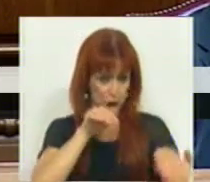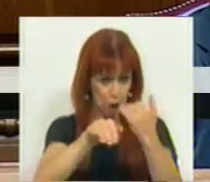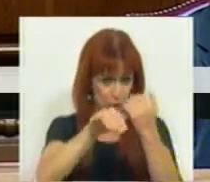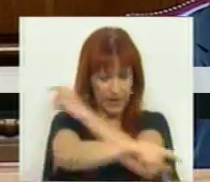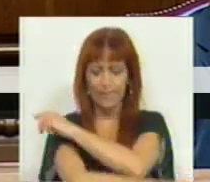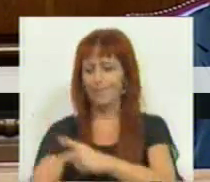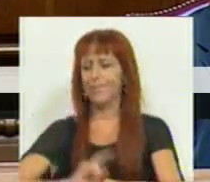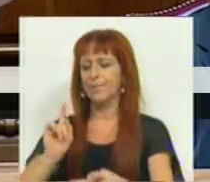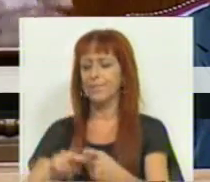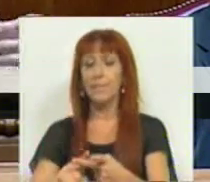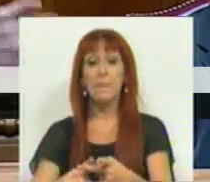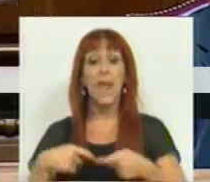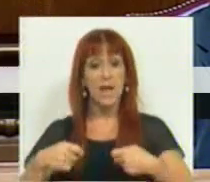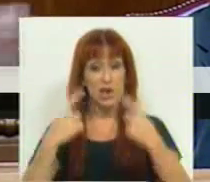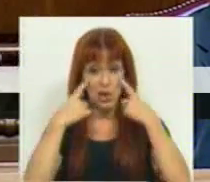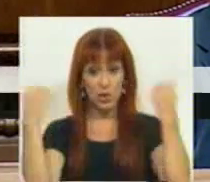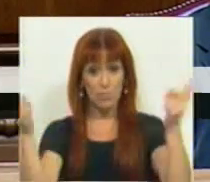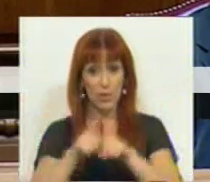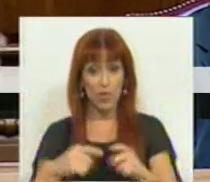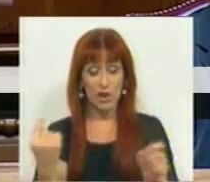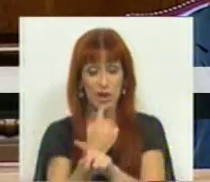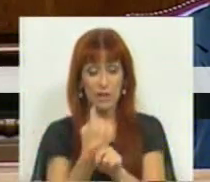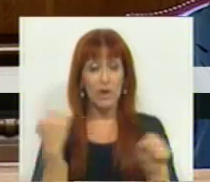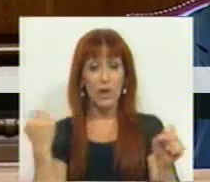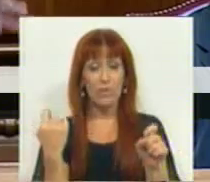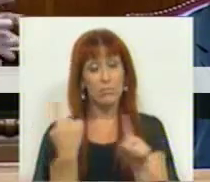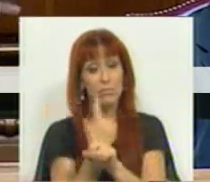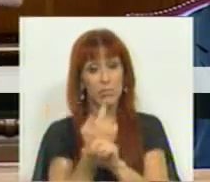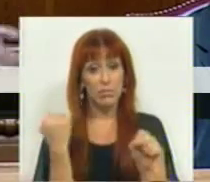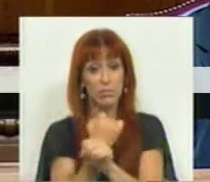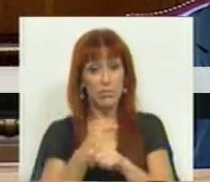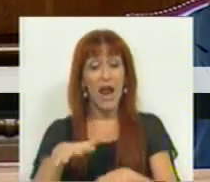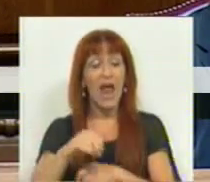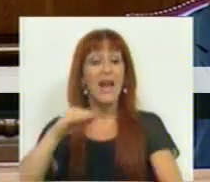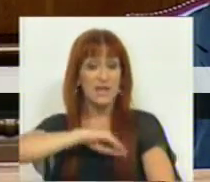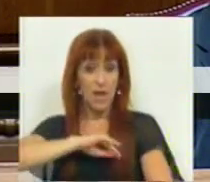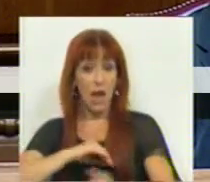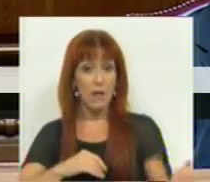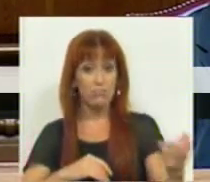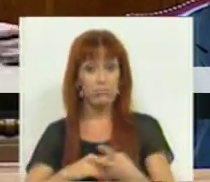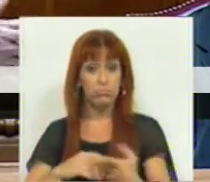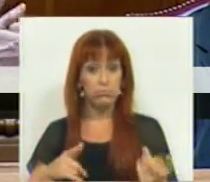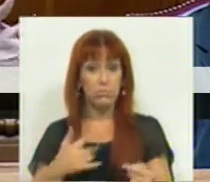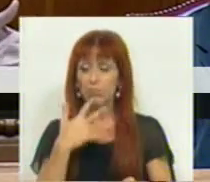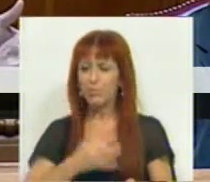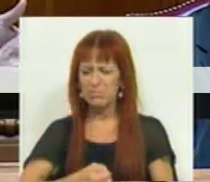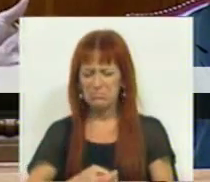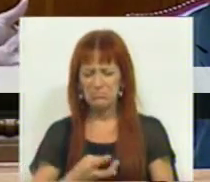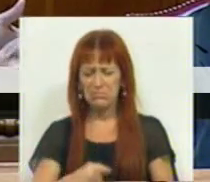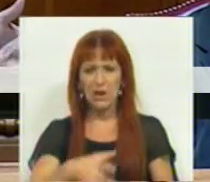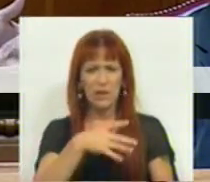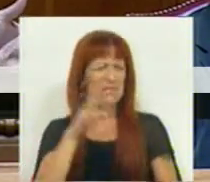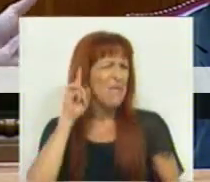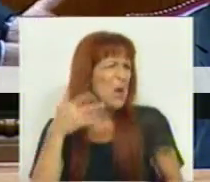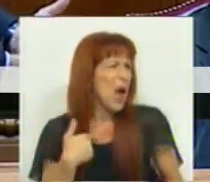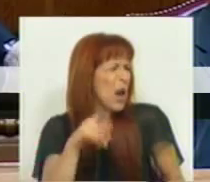rodoviária, na despesa pública em aquisição de bens e serviços e na área salarial, que totalizam cerca de, não